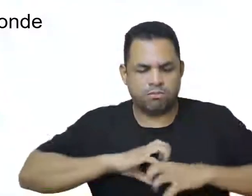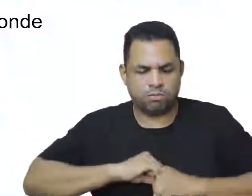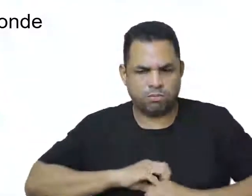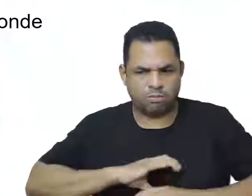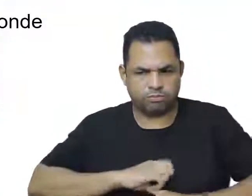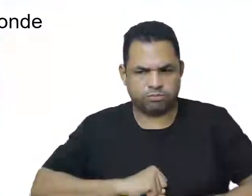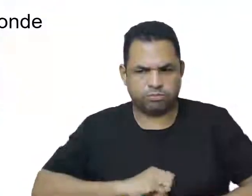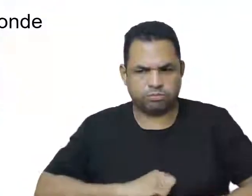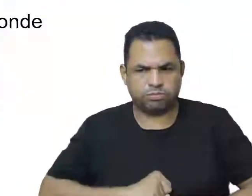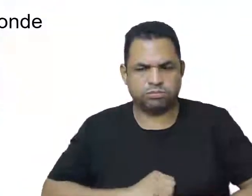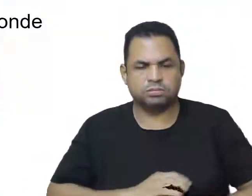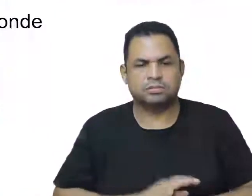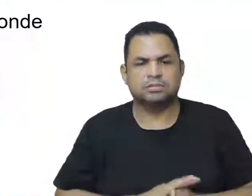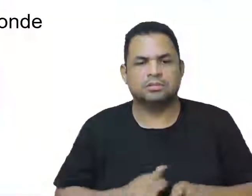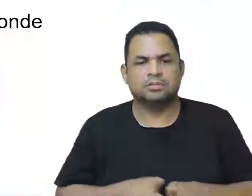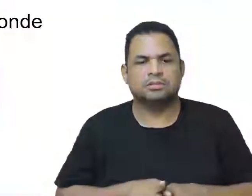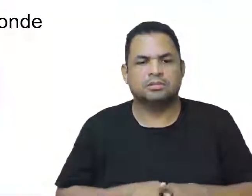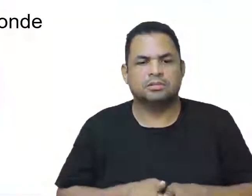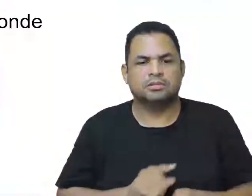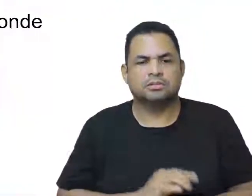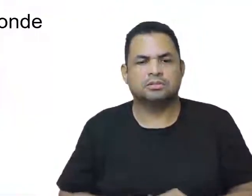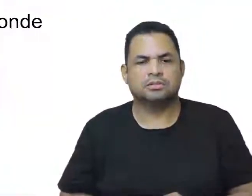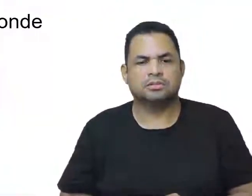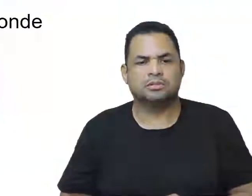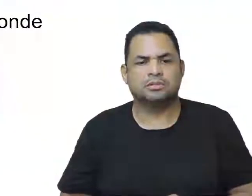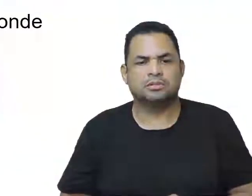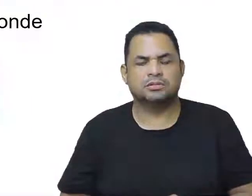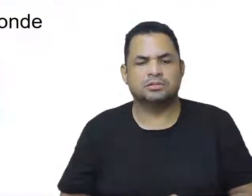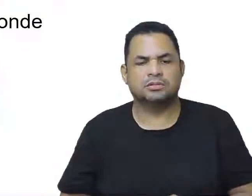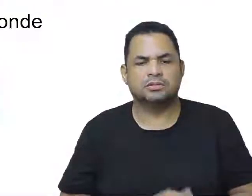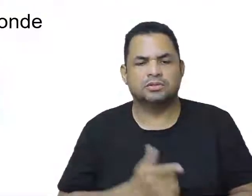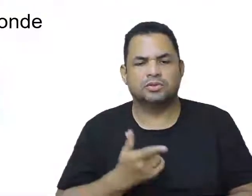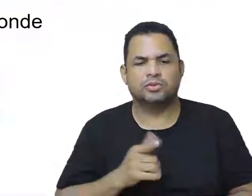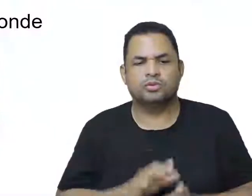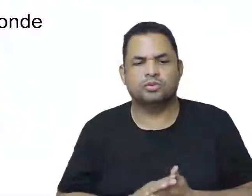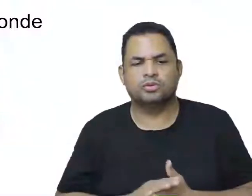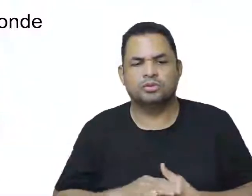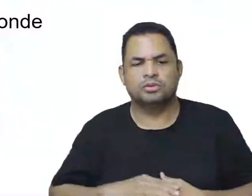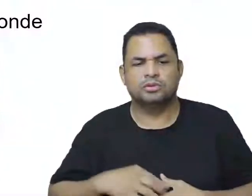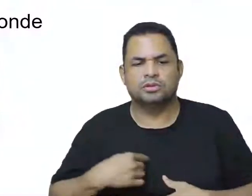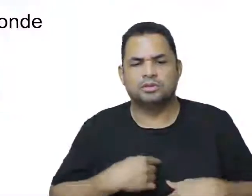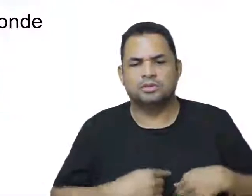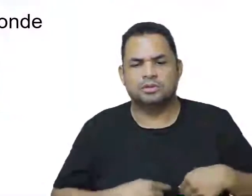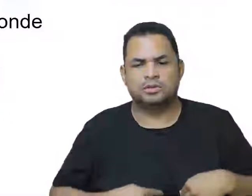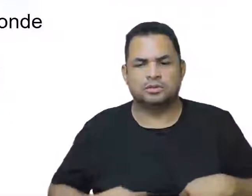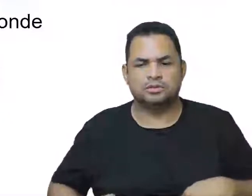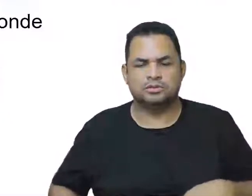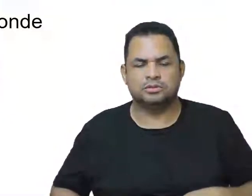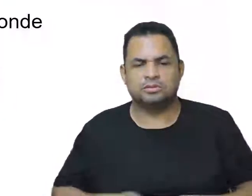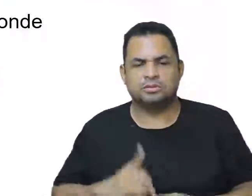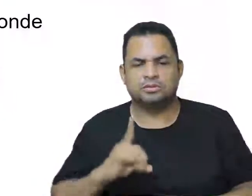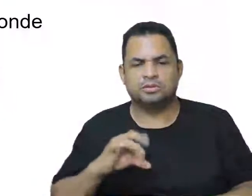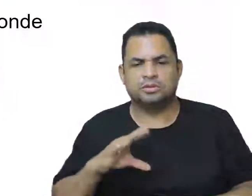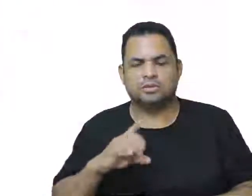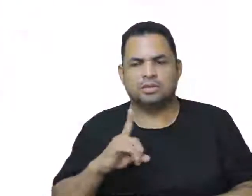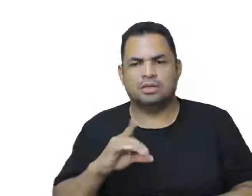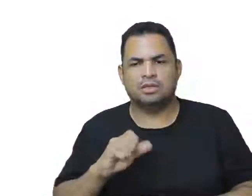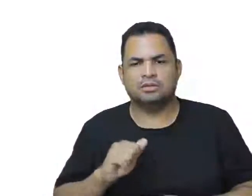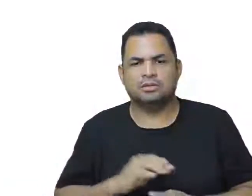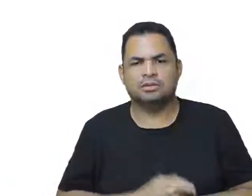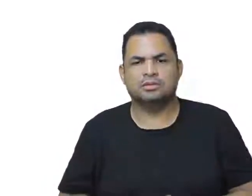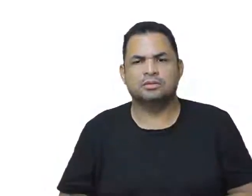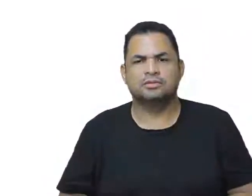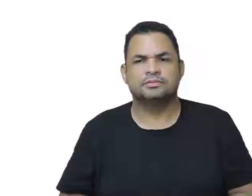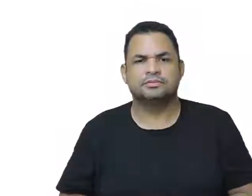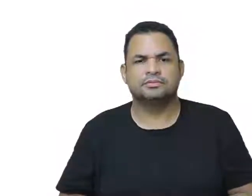Intestino delgado, os outros e suas divisões aqui no meio, tá bom? Então é isso. Vamos